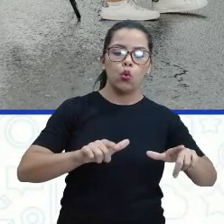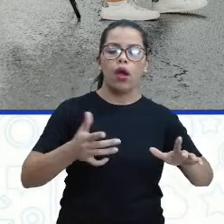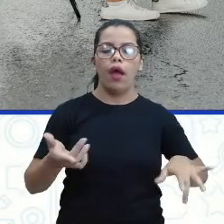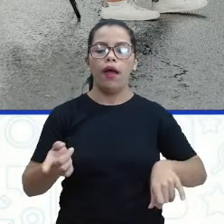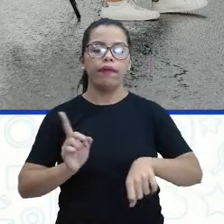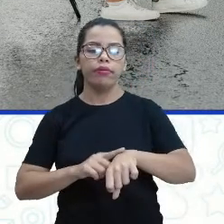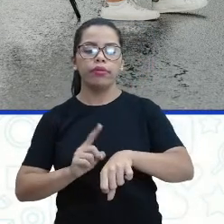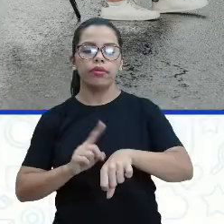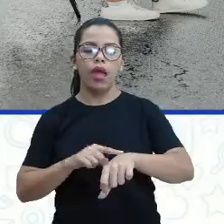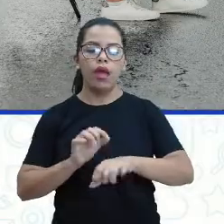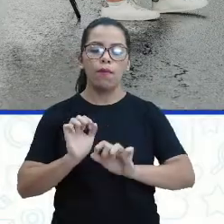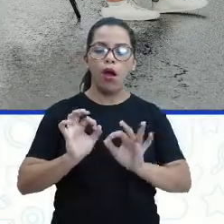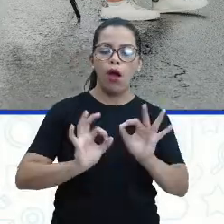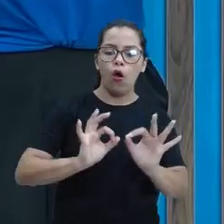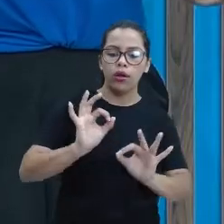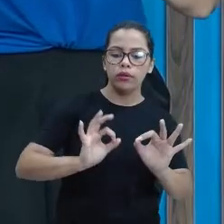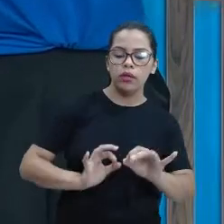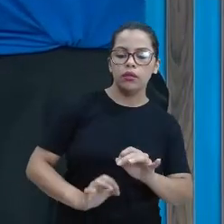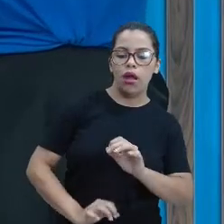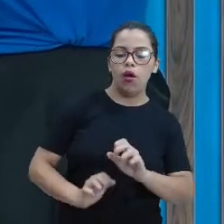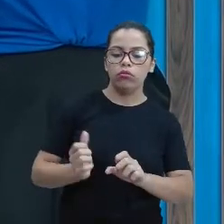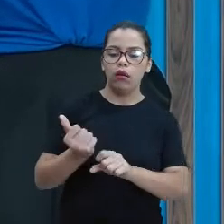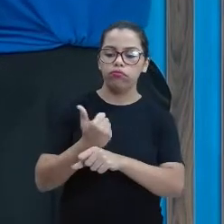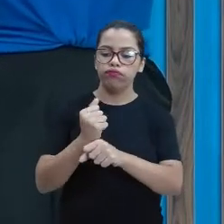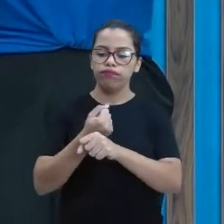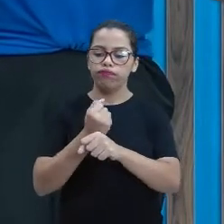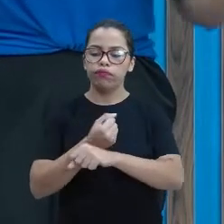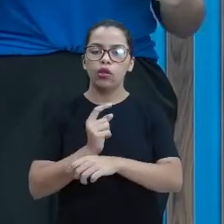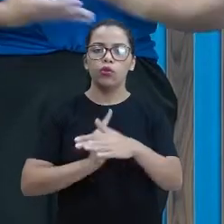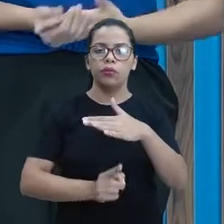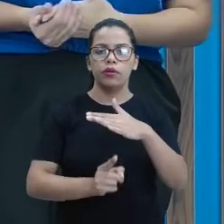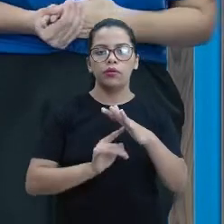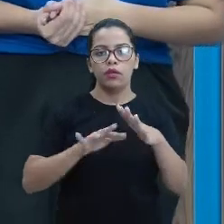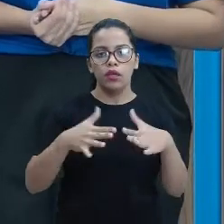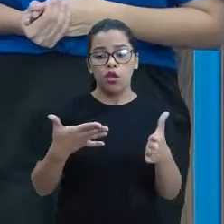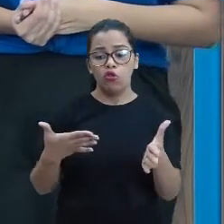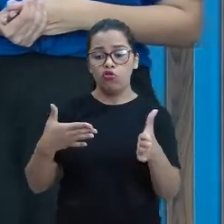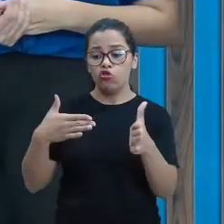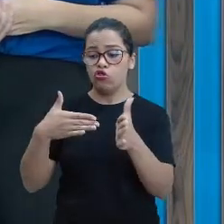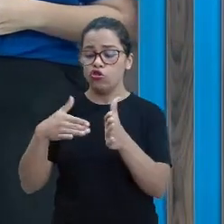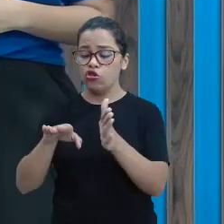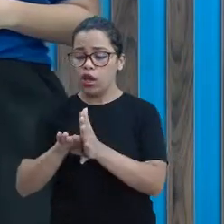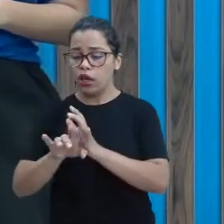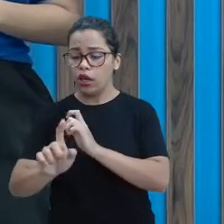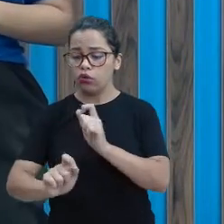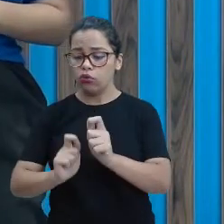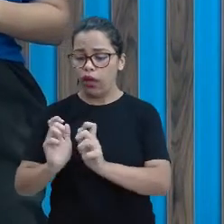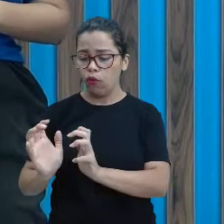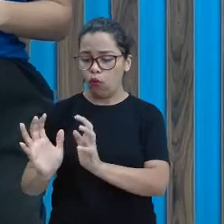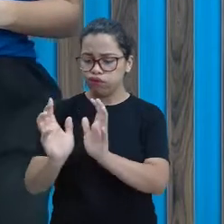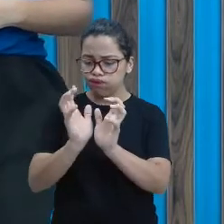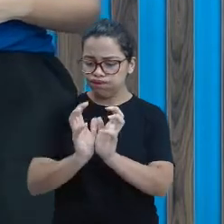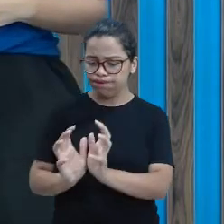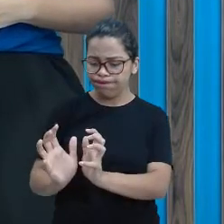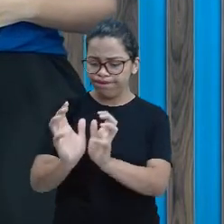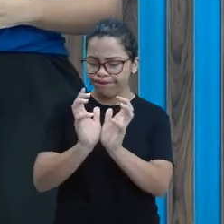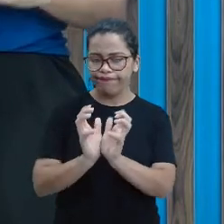espaço, a construção desses personagens, e a gente vai chegar no conflito, que é justamente